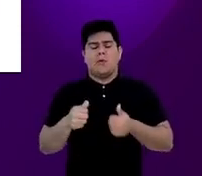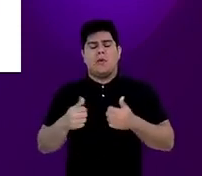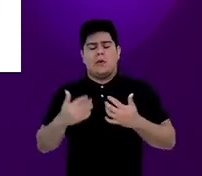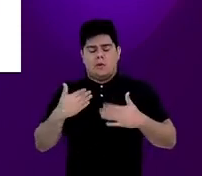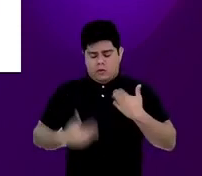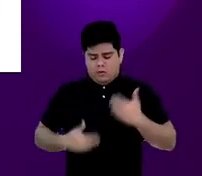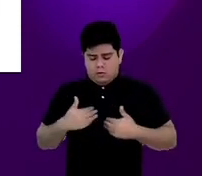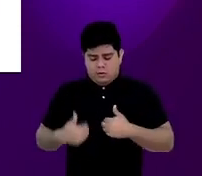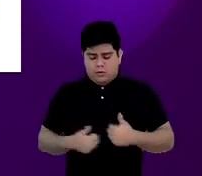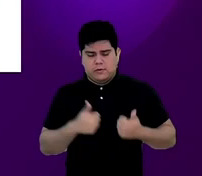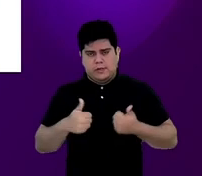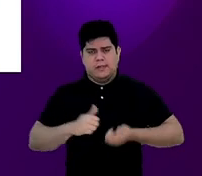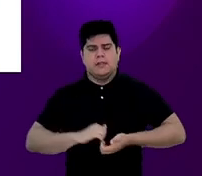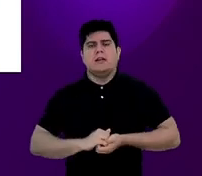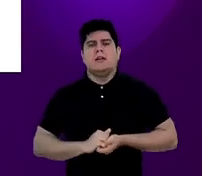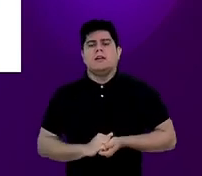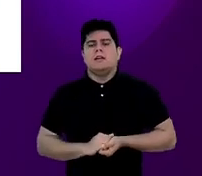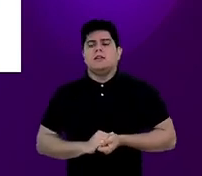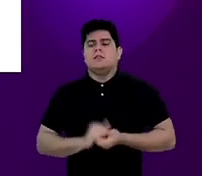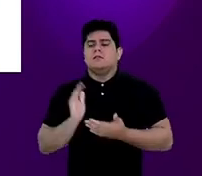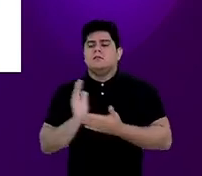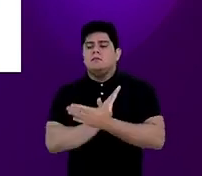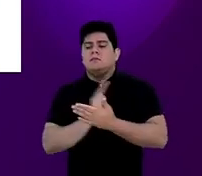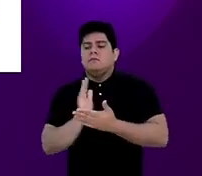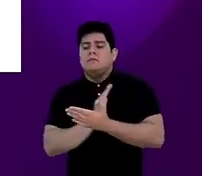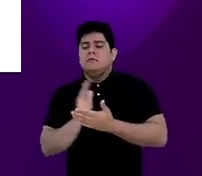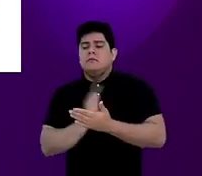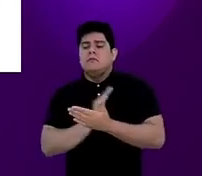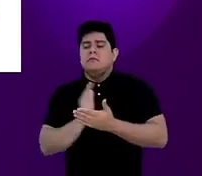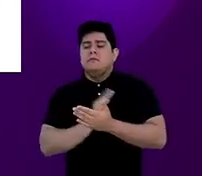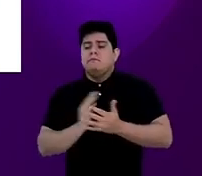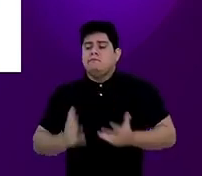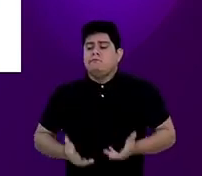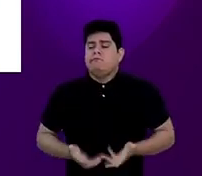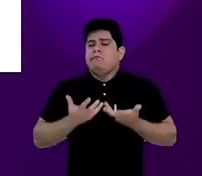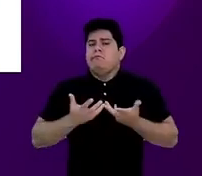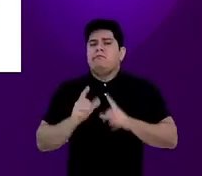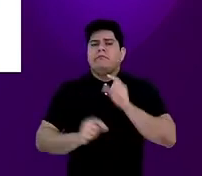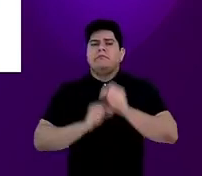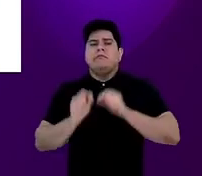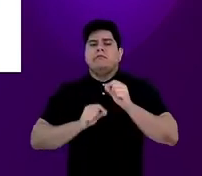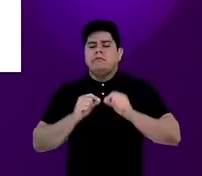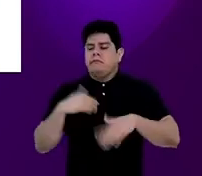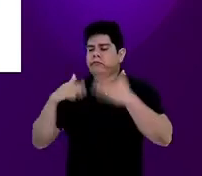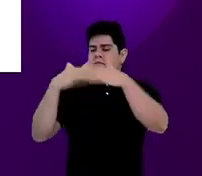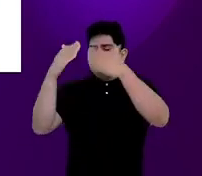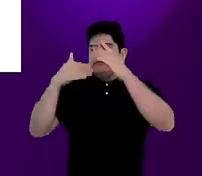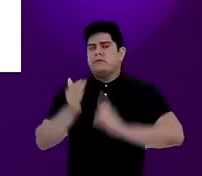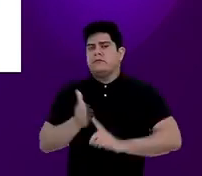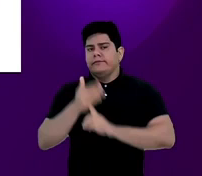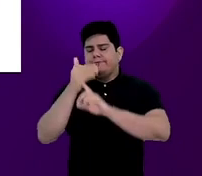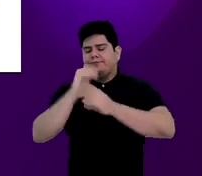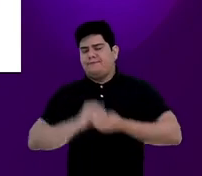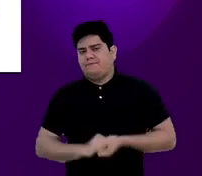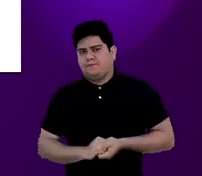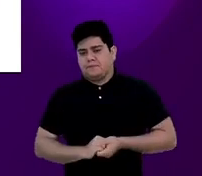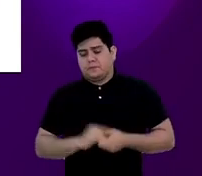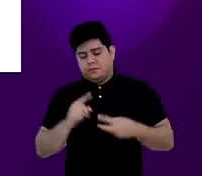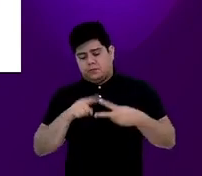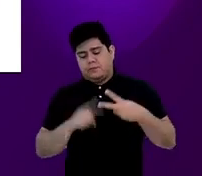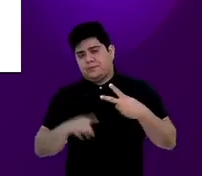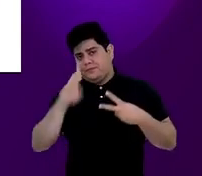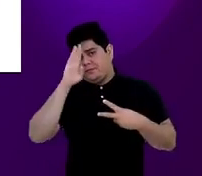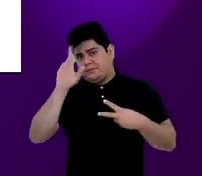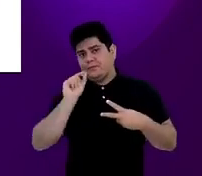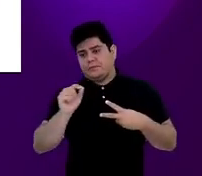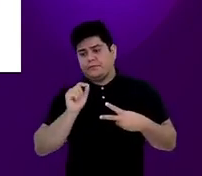desses pacientes. Algumas coisas motivaram, impressionaram a evolução dessas tecnologias, e as duas principais foram a